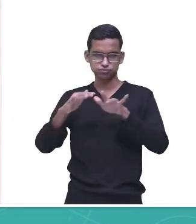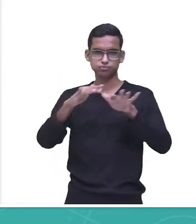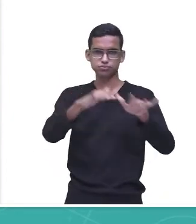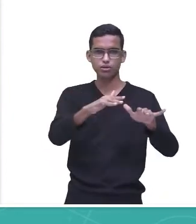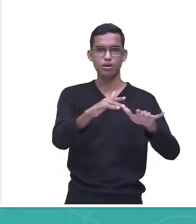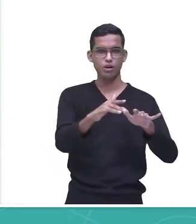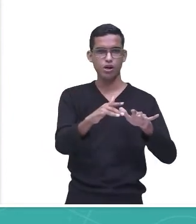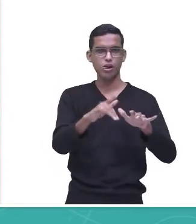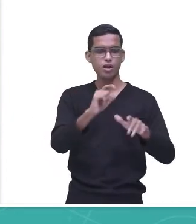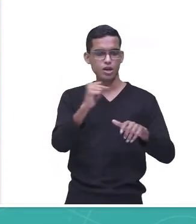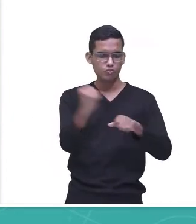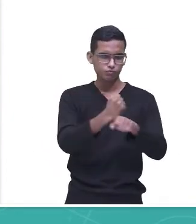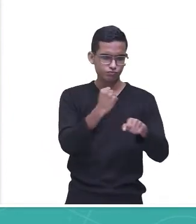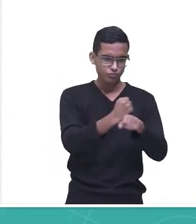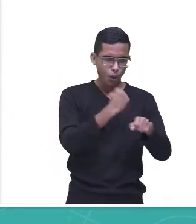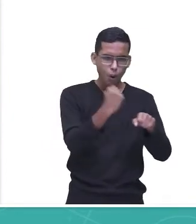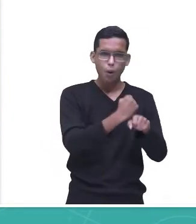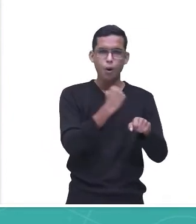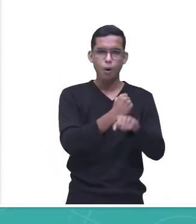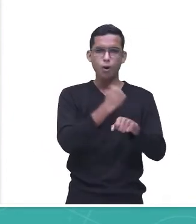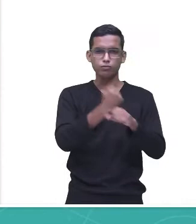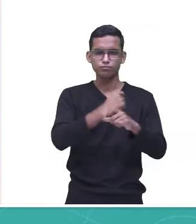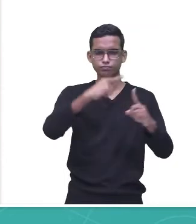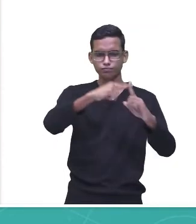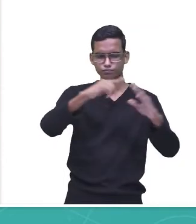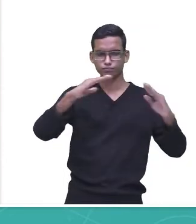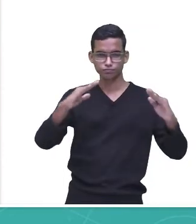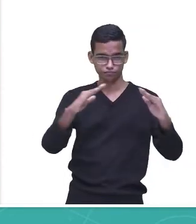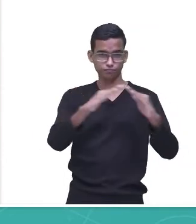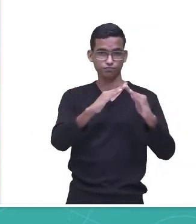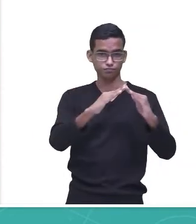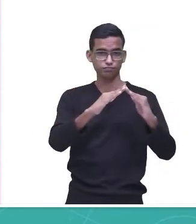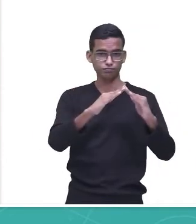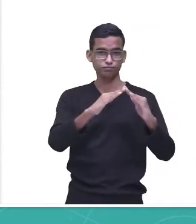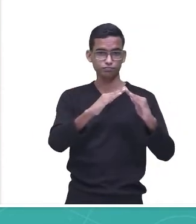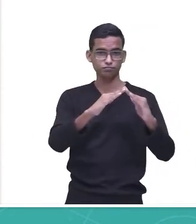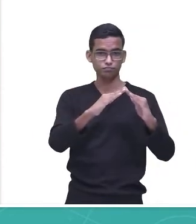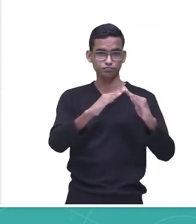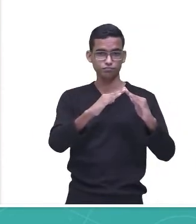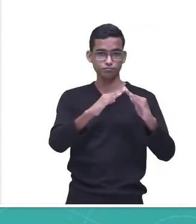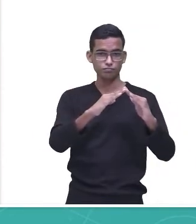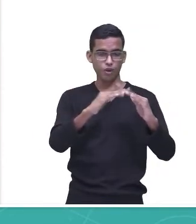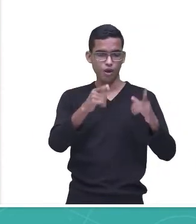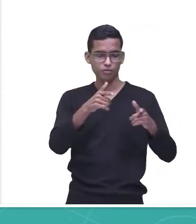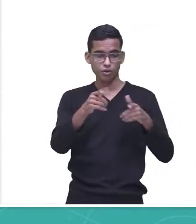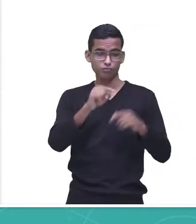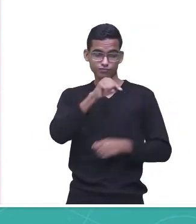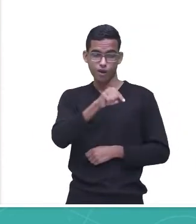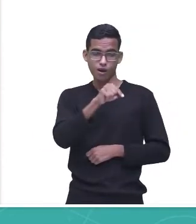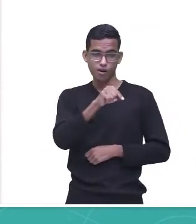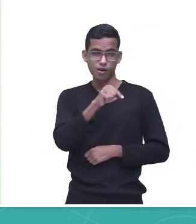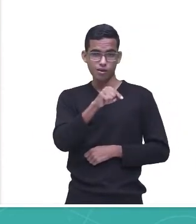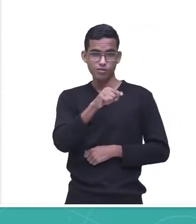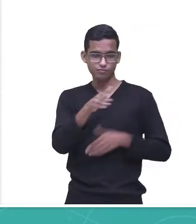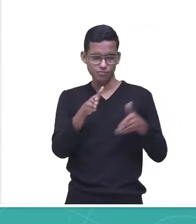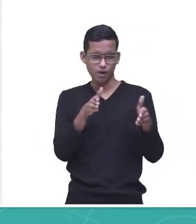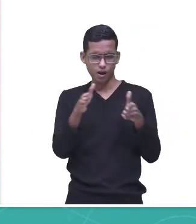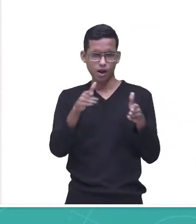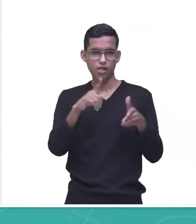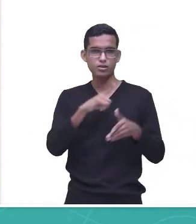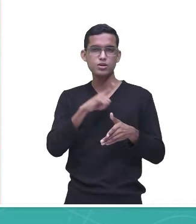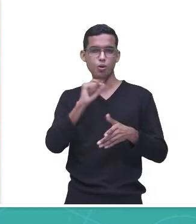uma igreja. E também as igrejas desse período, ele tinha um forte de